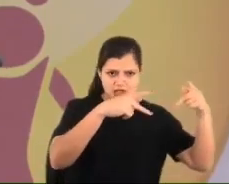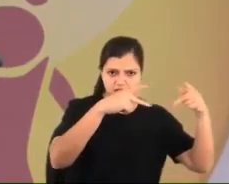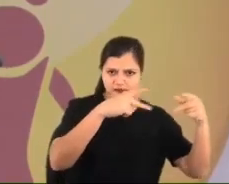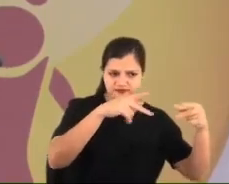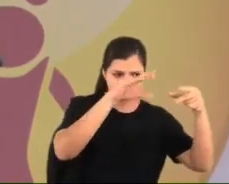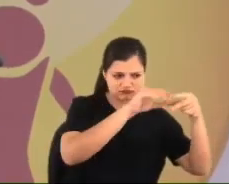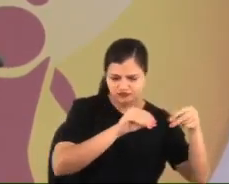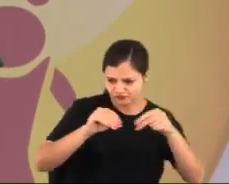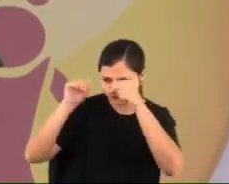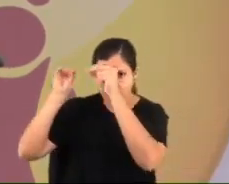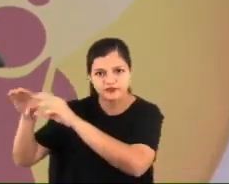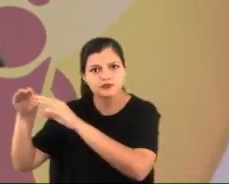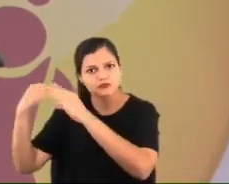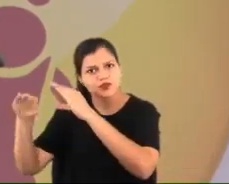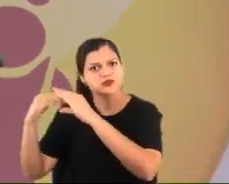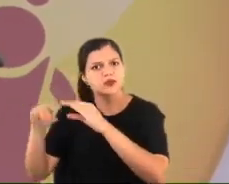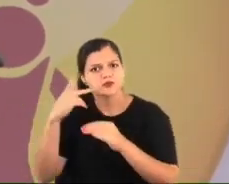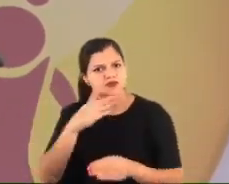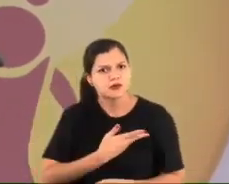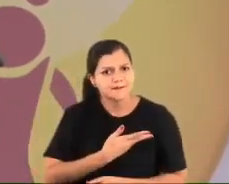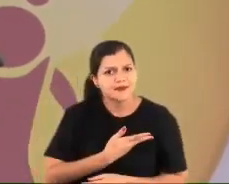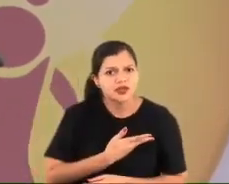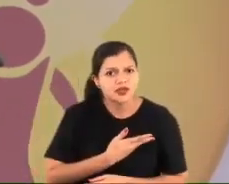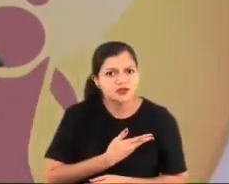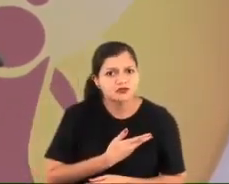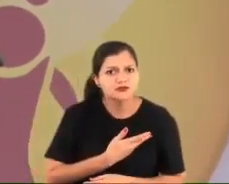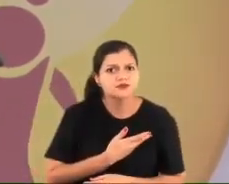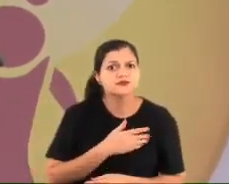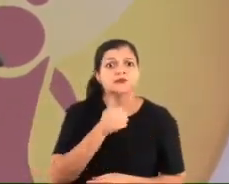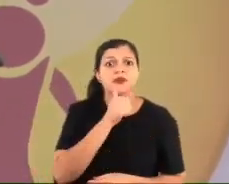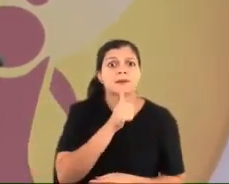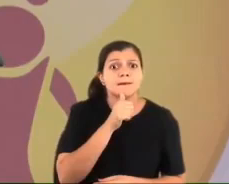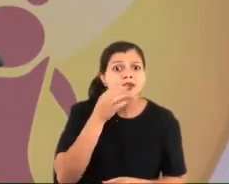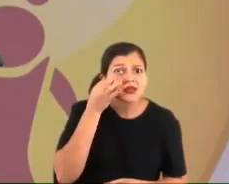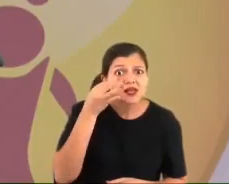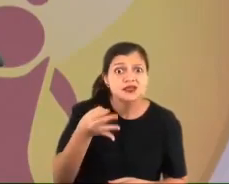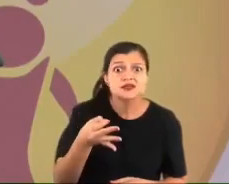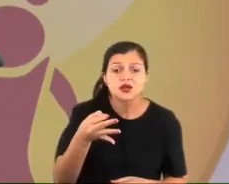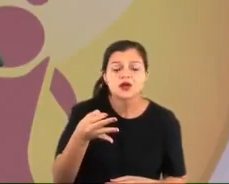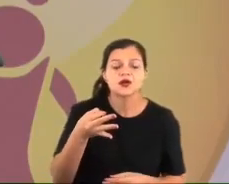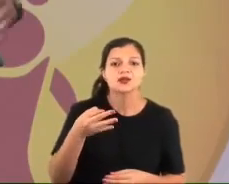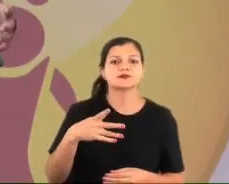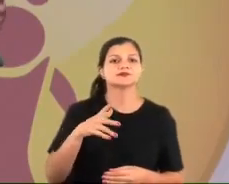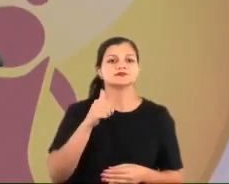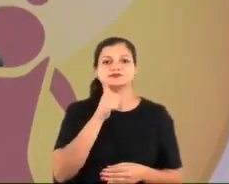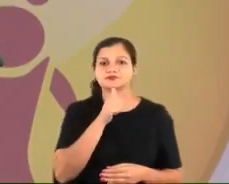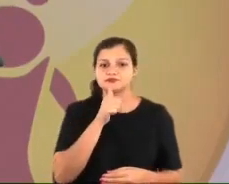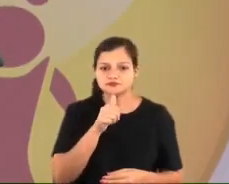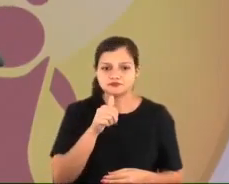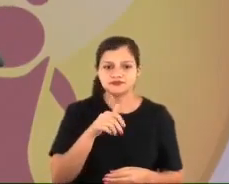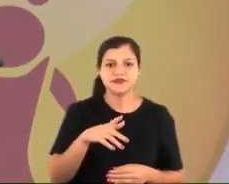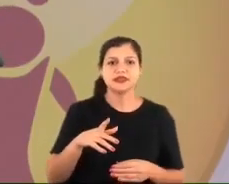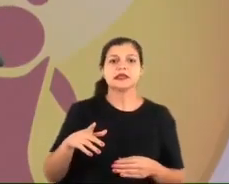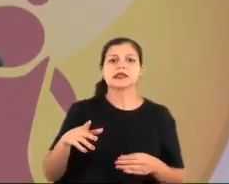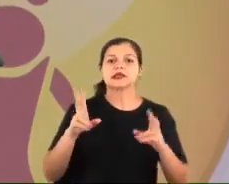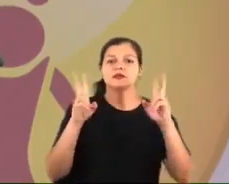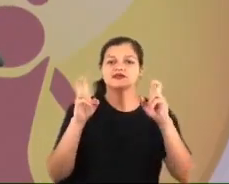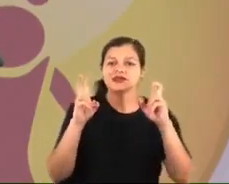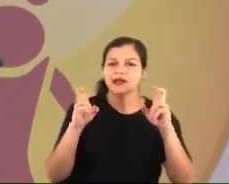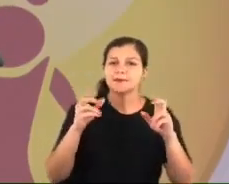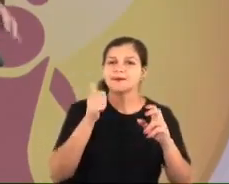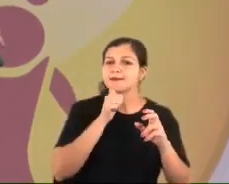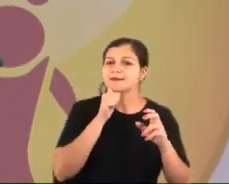Você mandou para alguém. Você compartilhou, meninas, olha só aquilo que acontece aqui, o Elas e o Pai, agora está